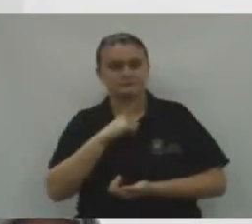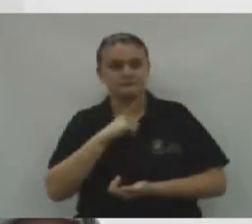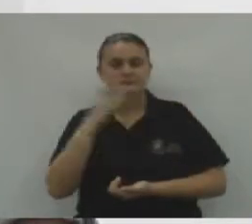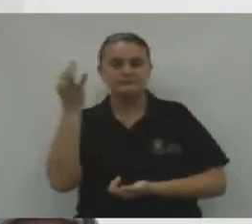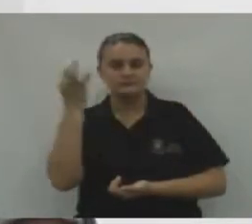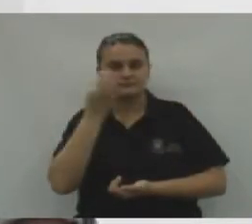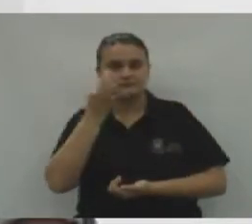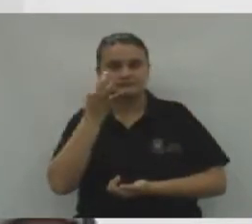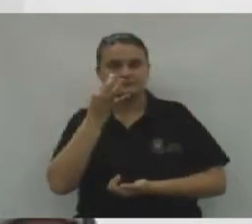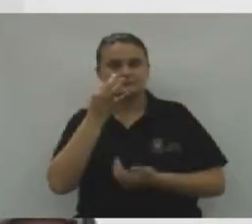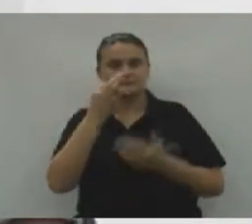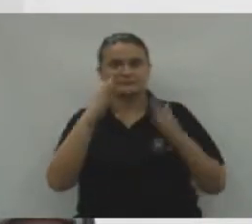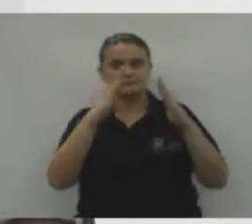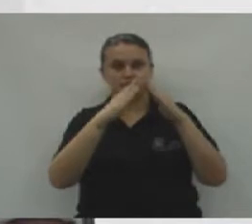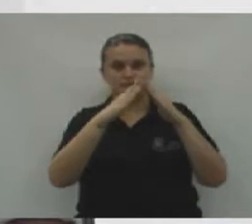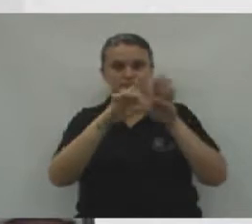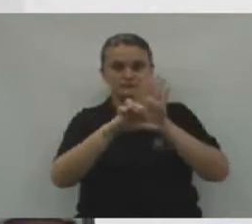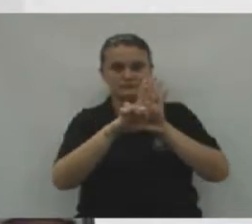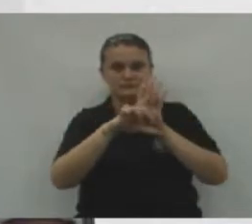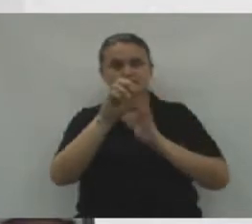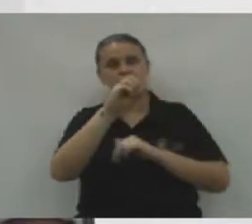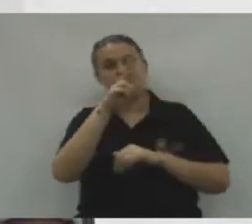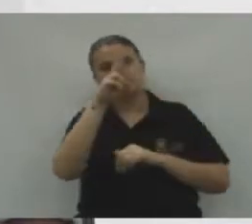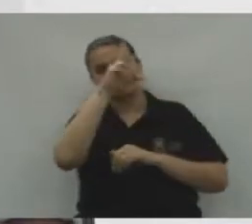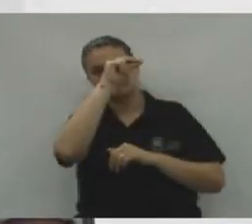para o poder público, a gente